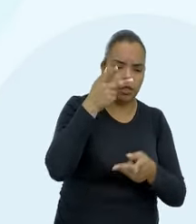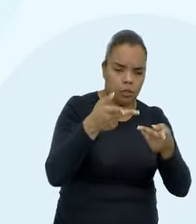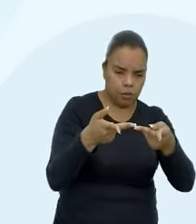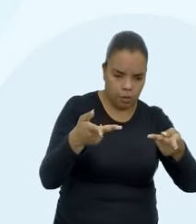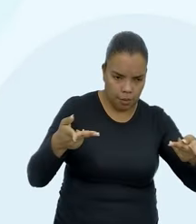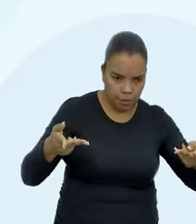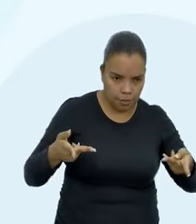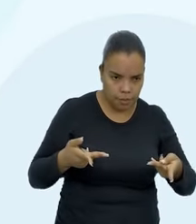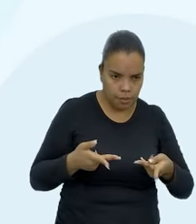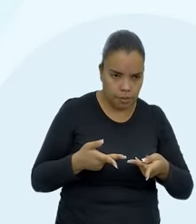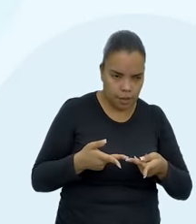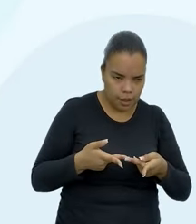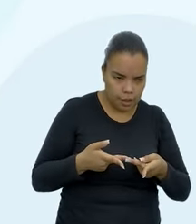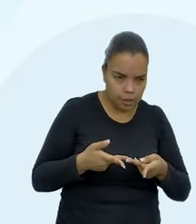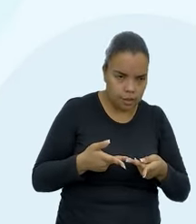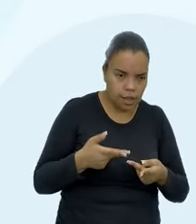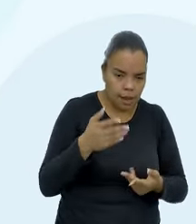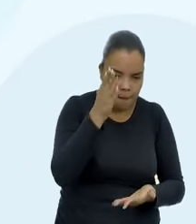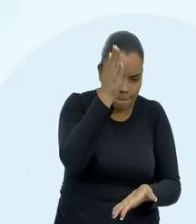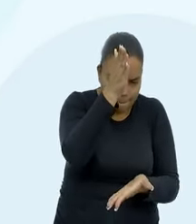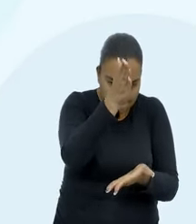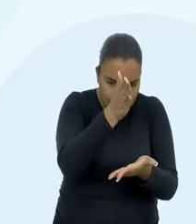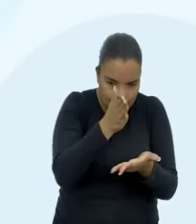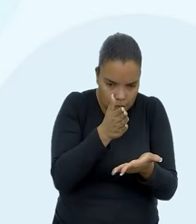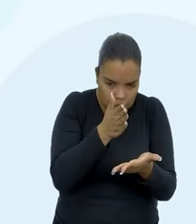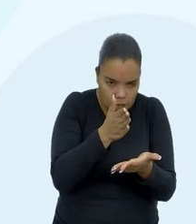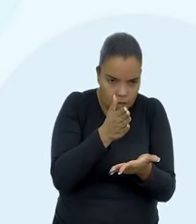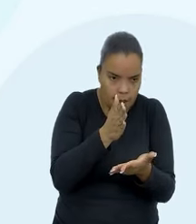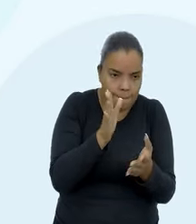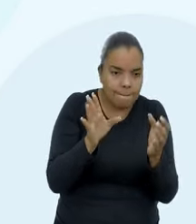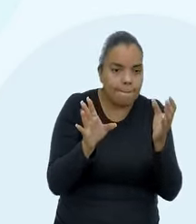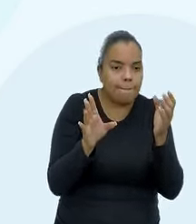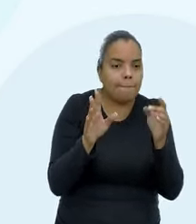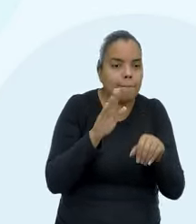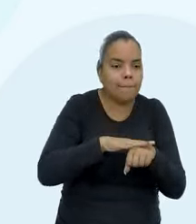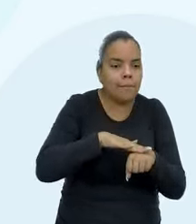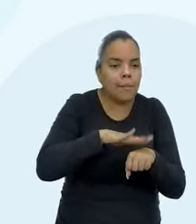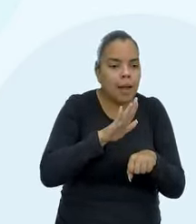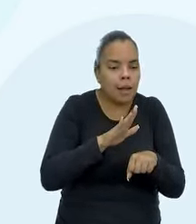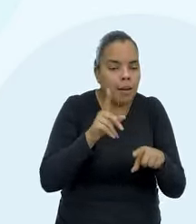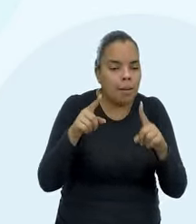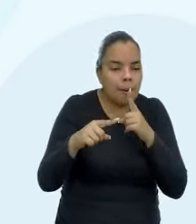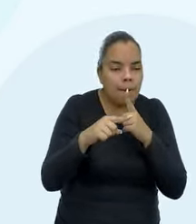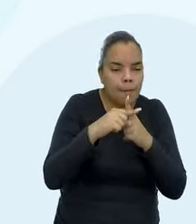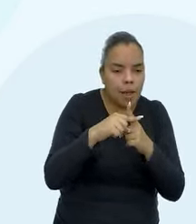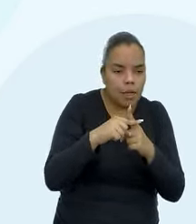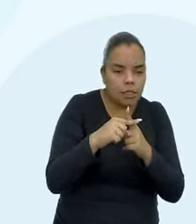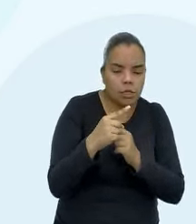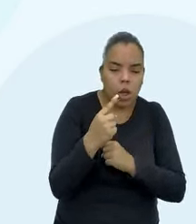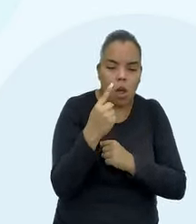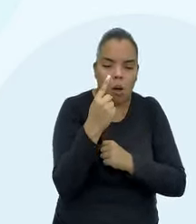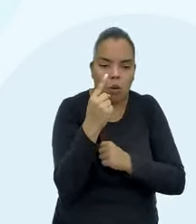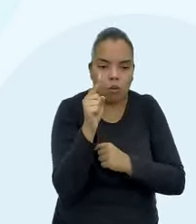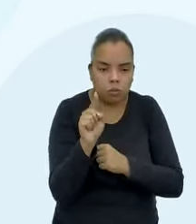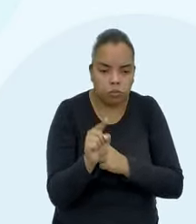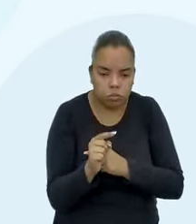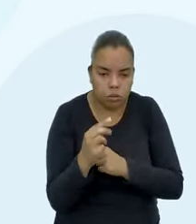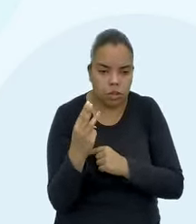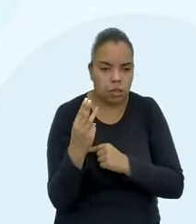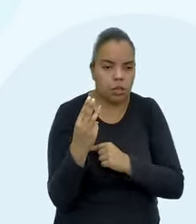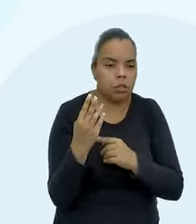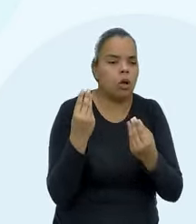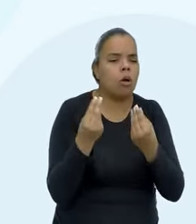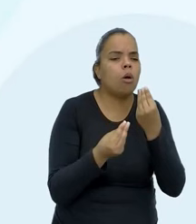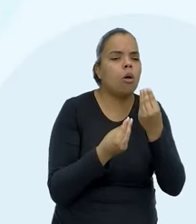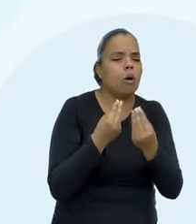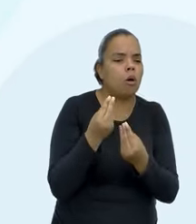e meia pizza mais um terço da Pizza qual Quanto dá o todo né quantos eu devo pagar de um meio mais um terço da Pizza